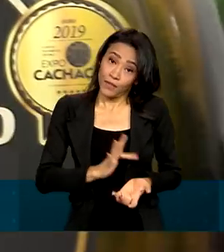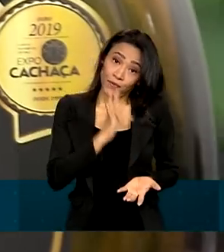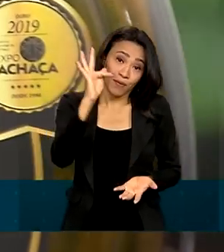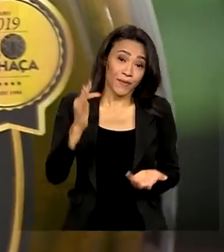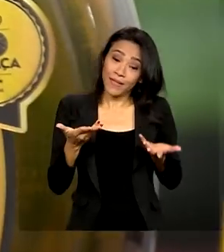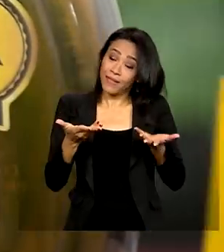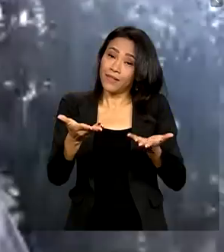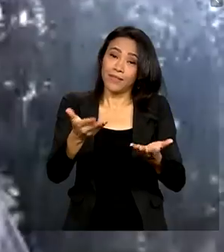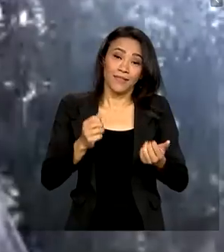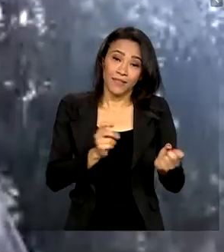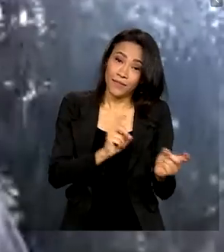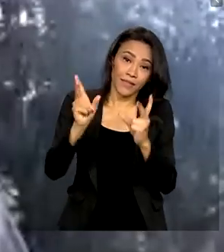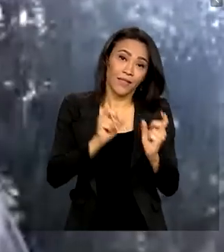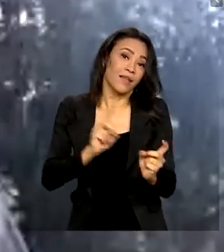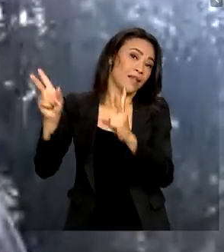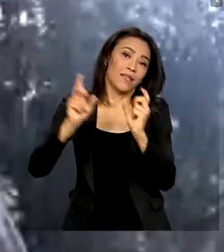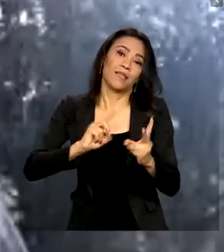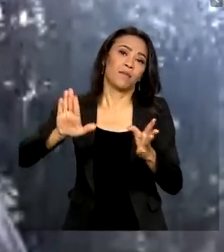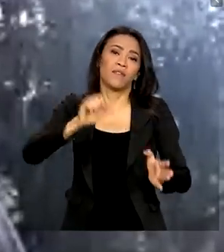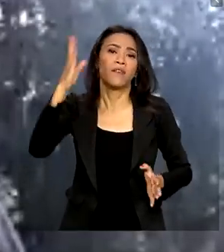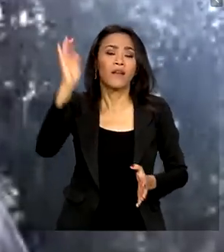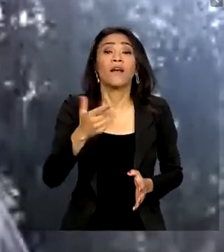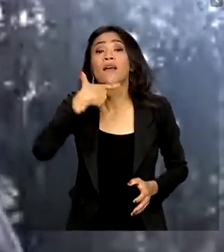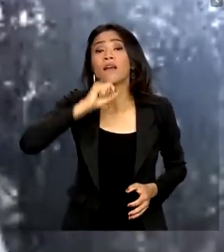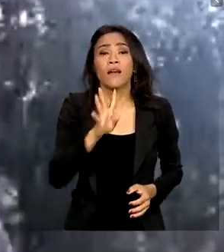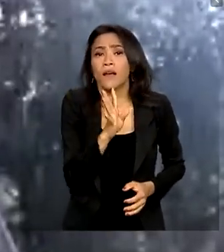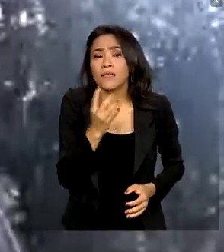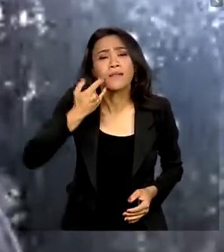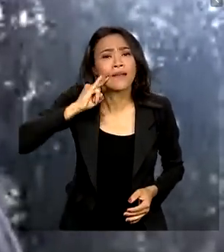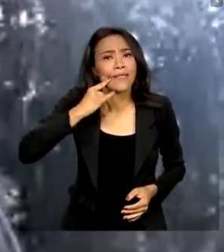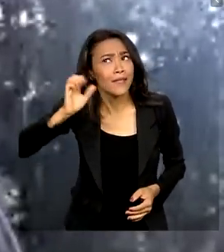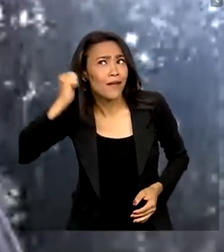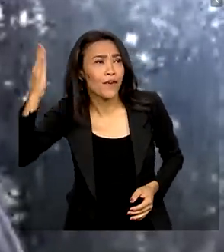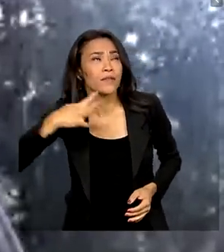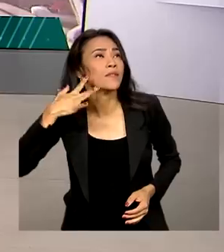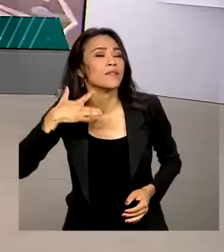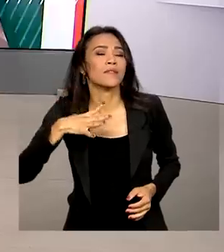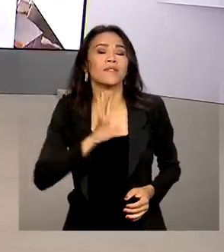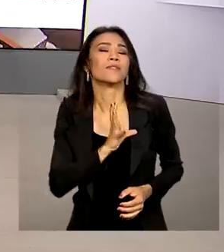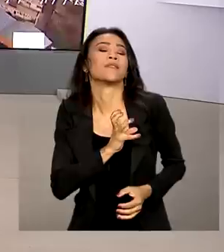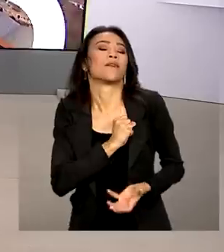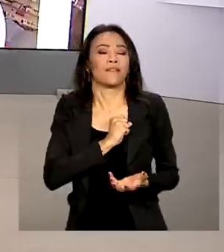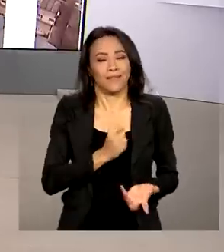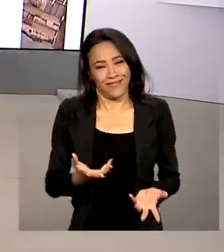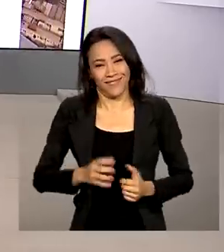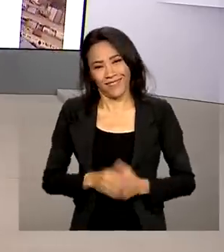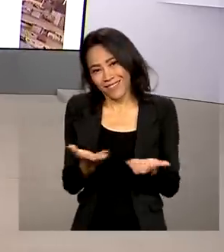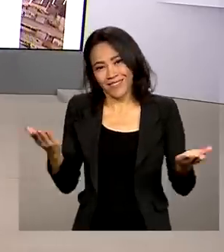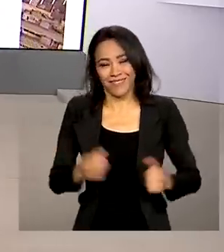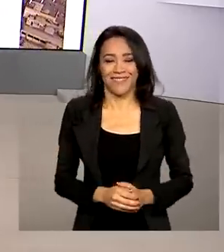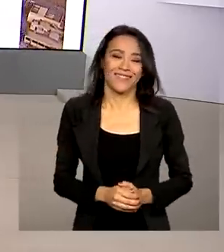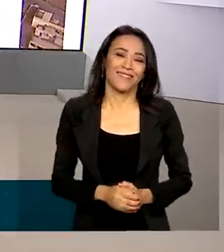é esse aí é exportação porque quem conhece a nossa gasta lá fora se apaixonando por ela é isso